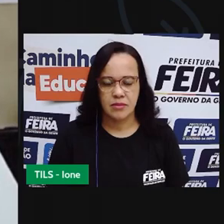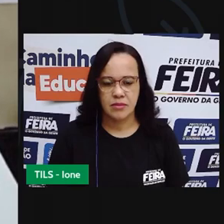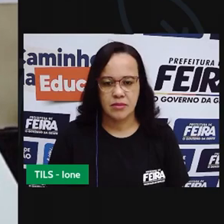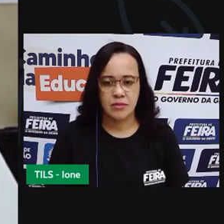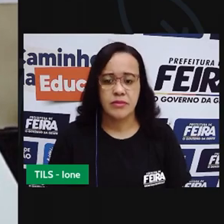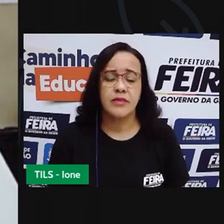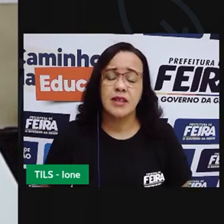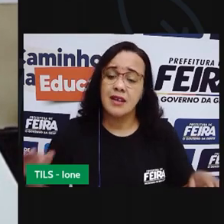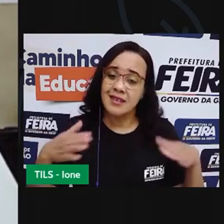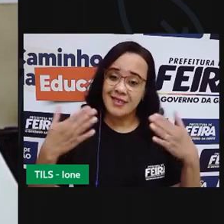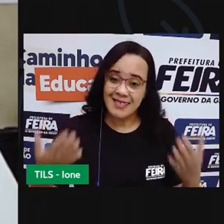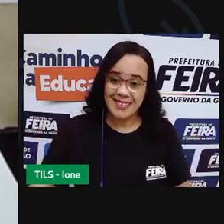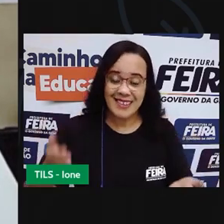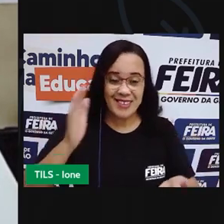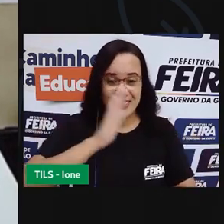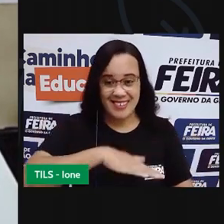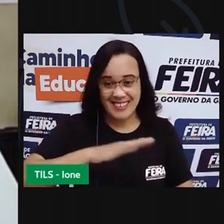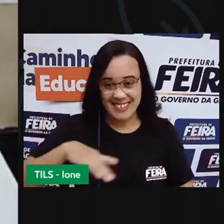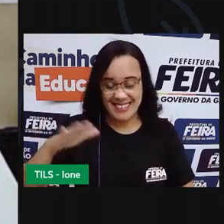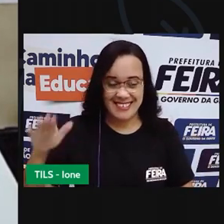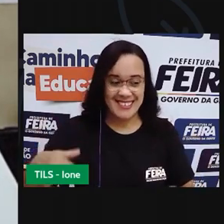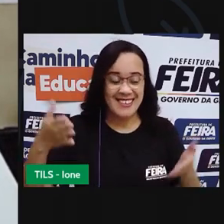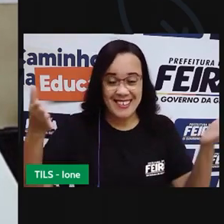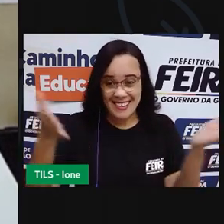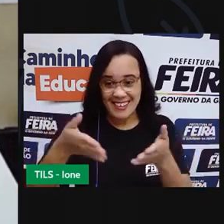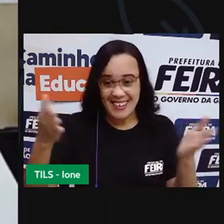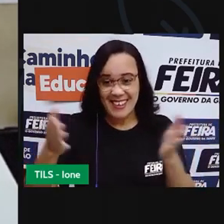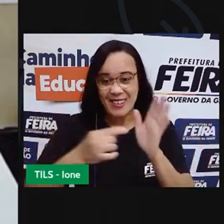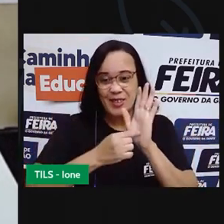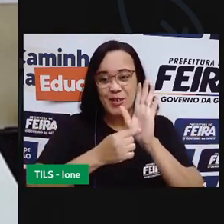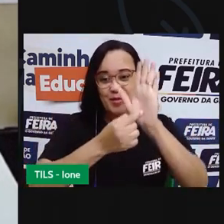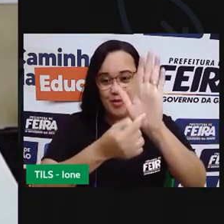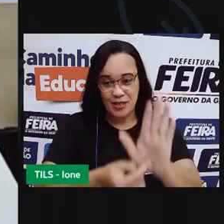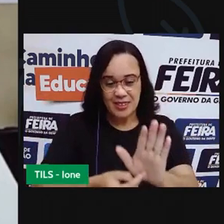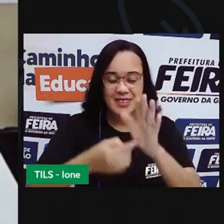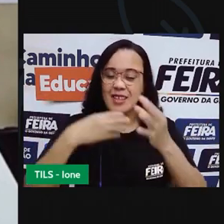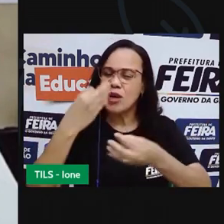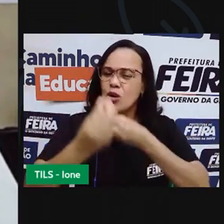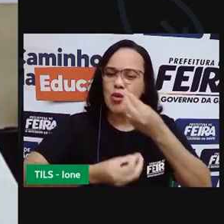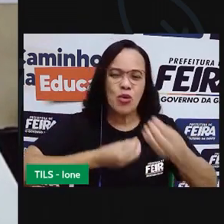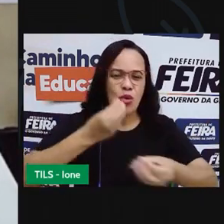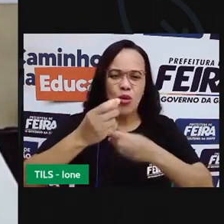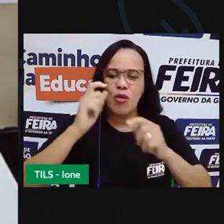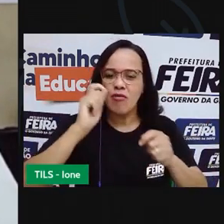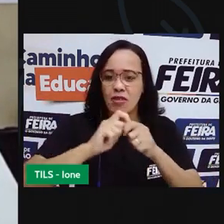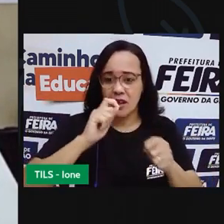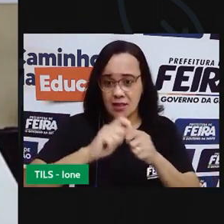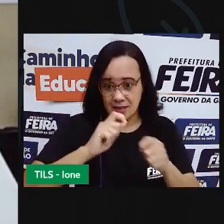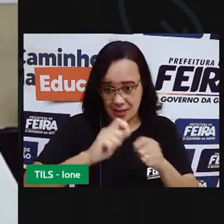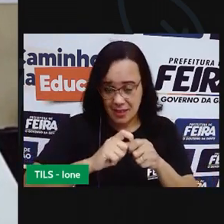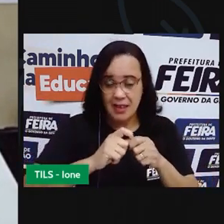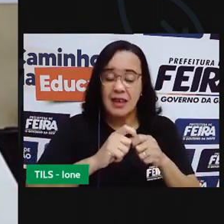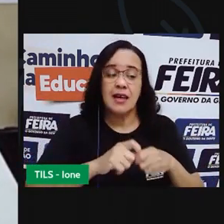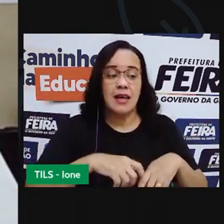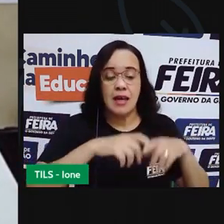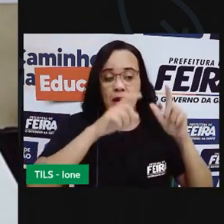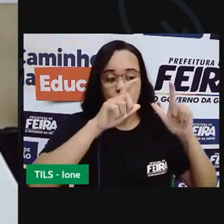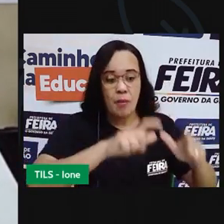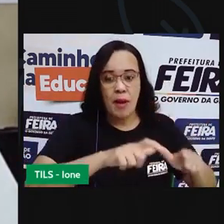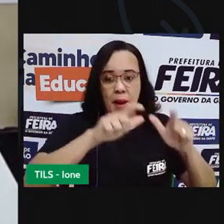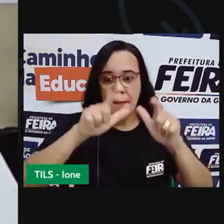Então, crianças, agora eu vou mostrar para vocês como vocês podem fazer aí essa classificação, essa separação de